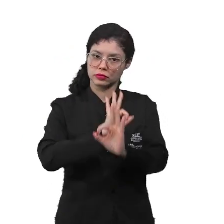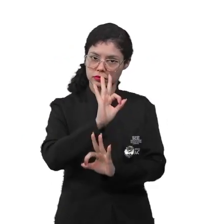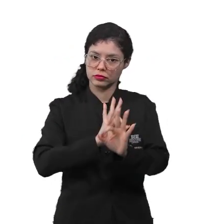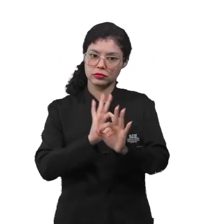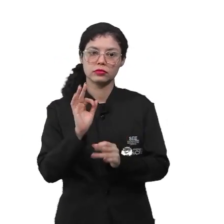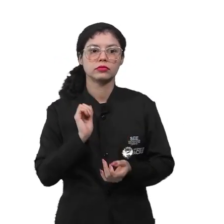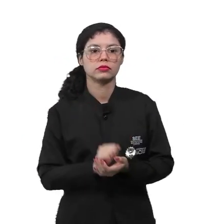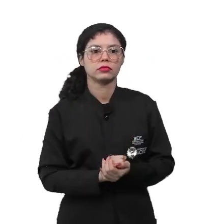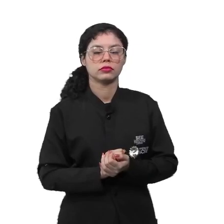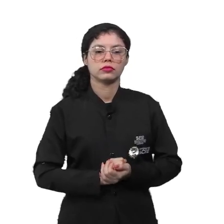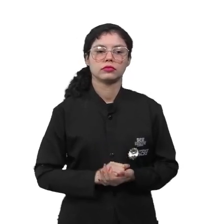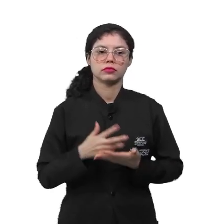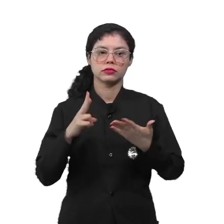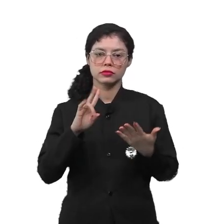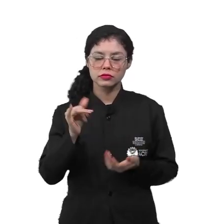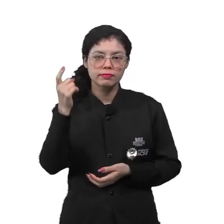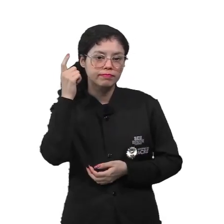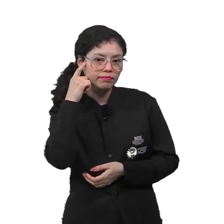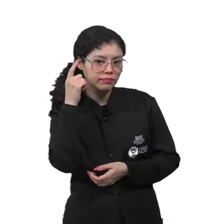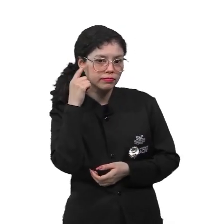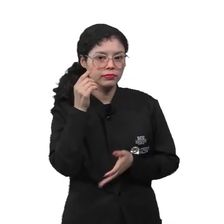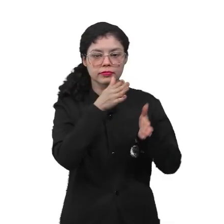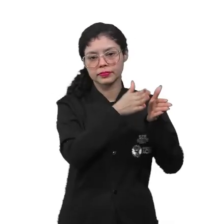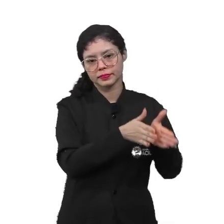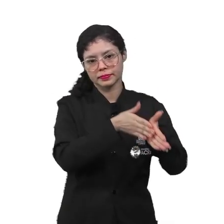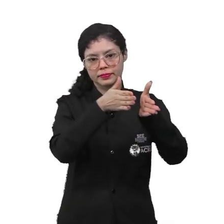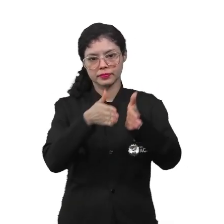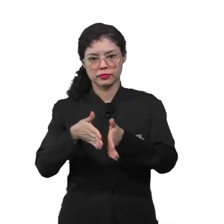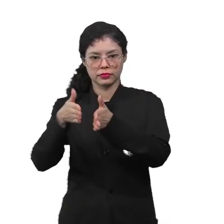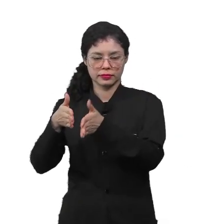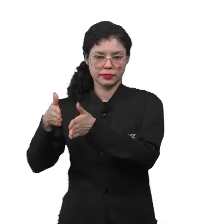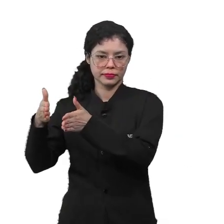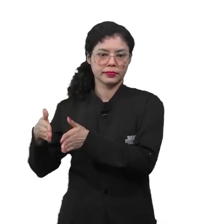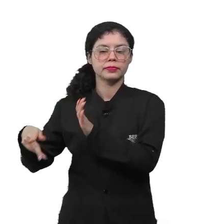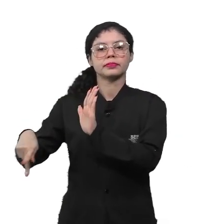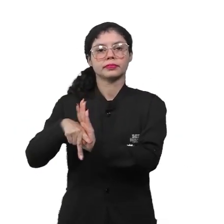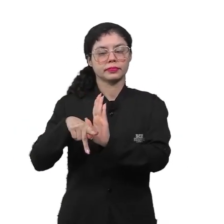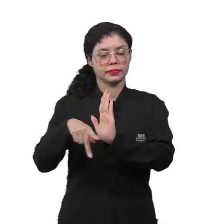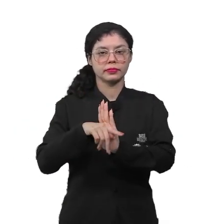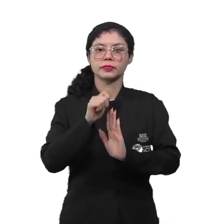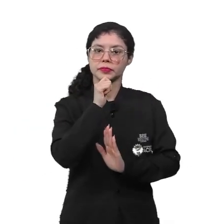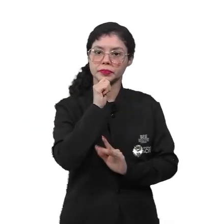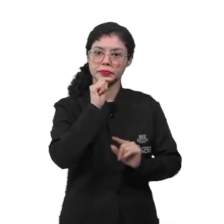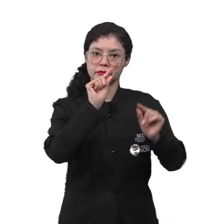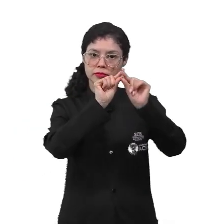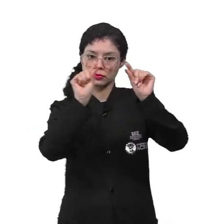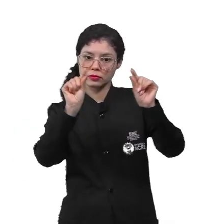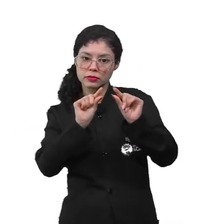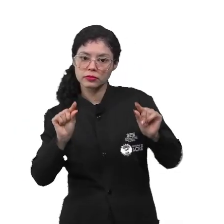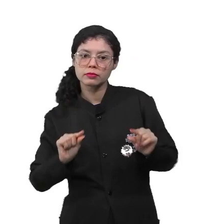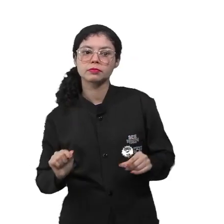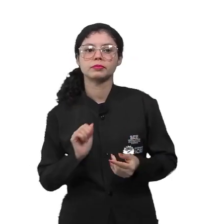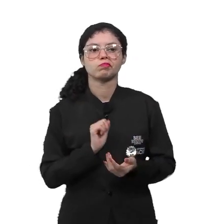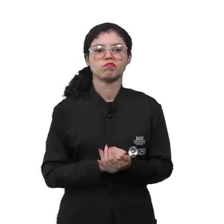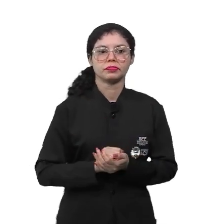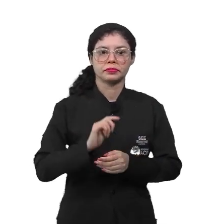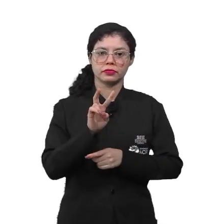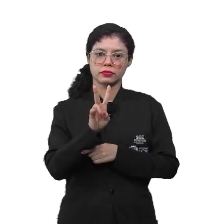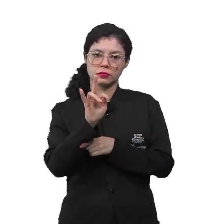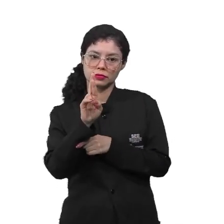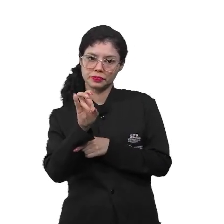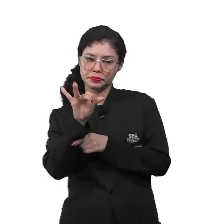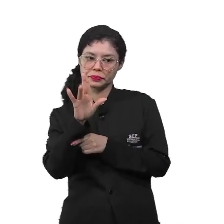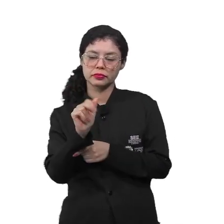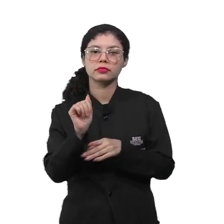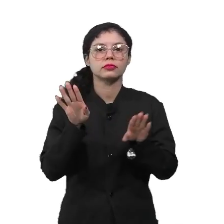os balões, vai pensar aí na sequência dessas linhas, né, que a gente chama de vinhetas, que